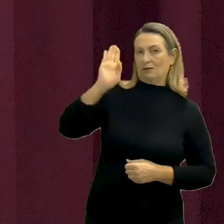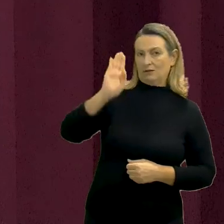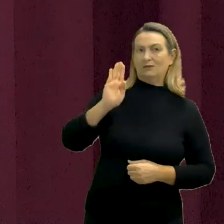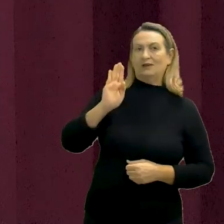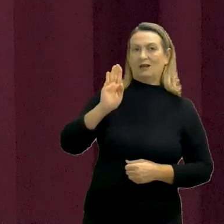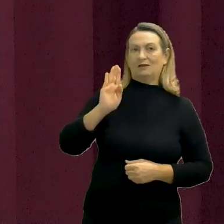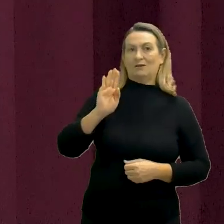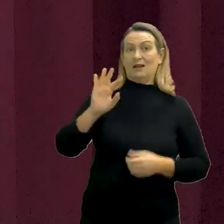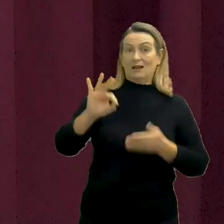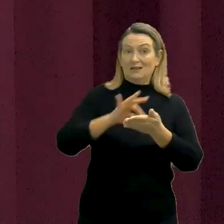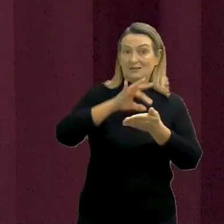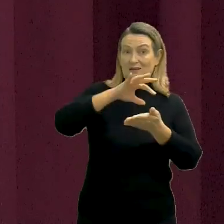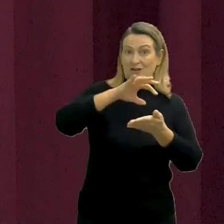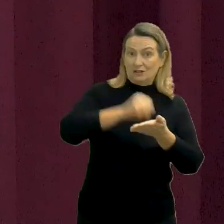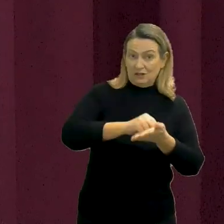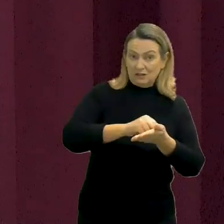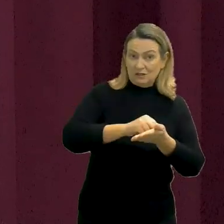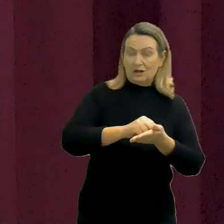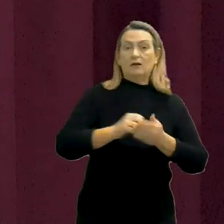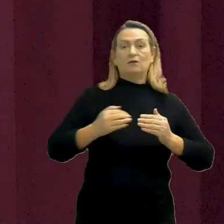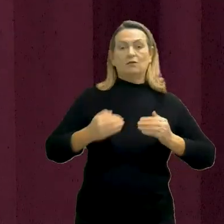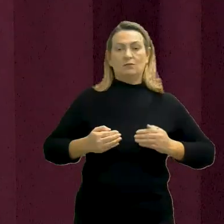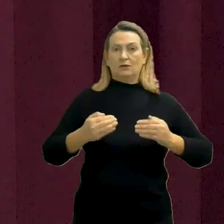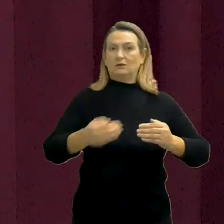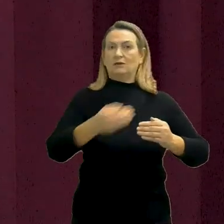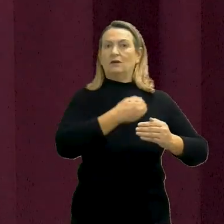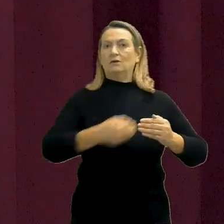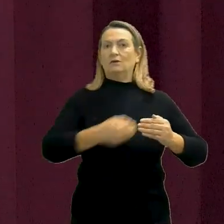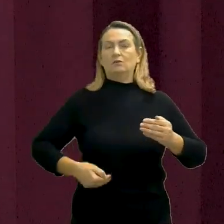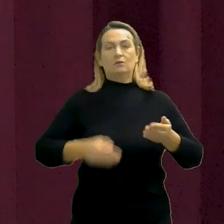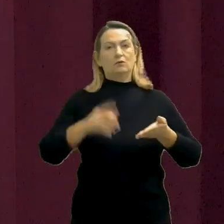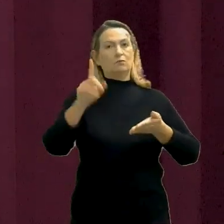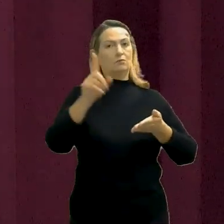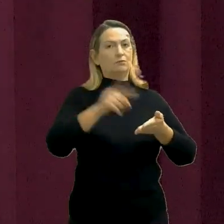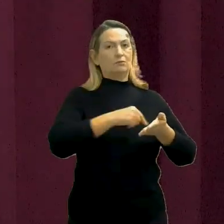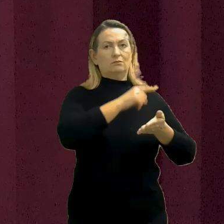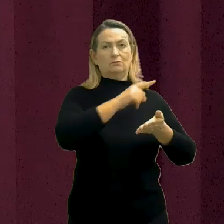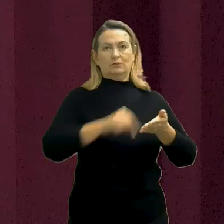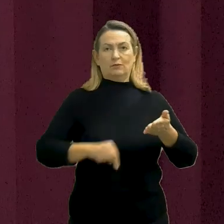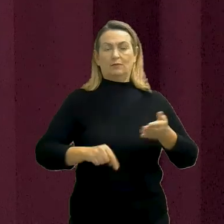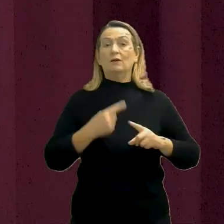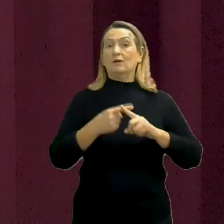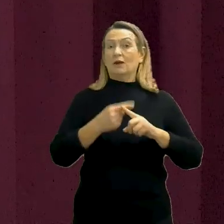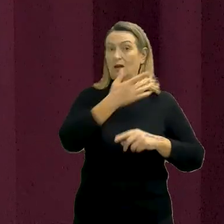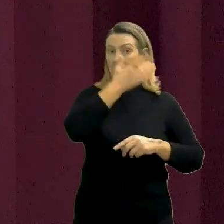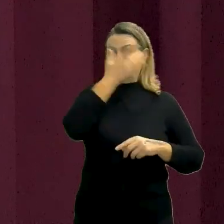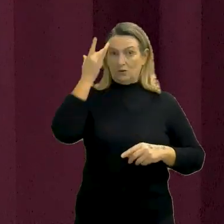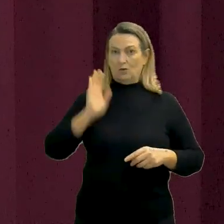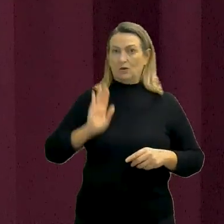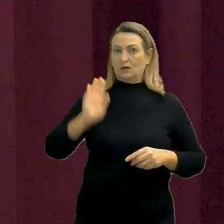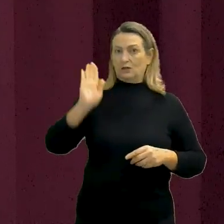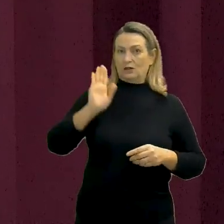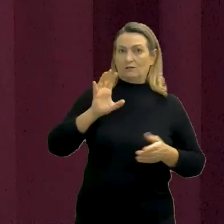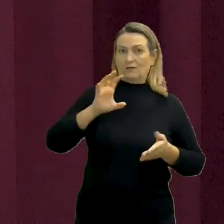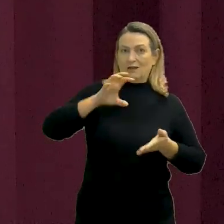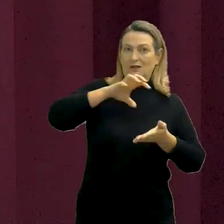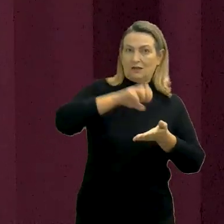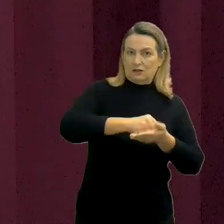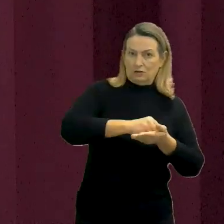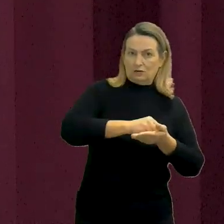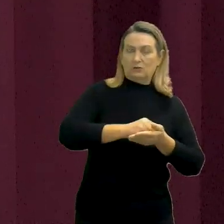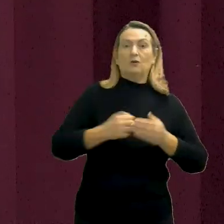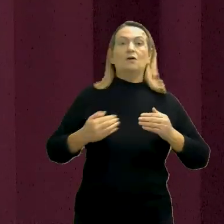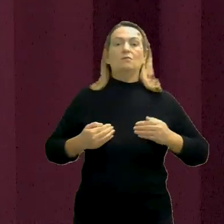candidatura que que o ministério público faz a partir do momento que a pessoa faz o seu registro o Ministério Público fala Opa